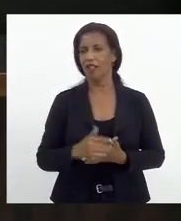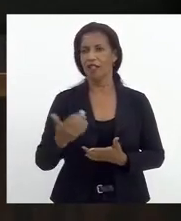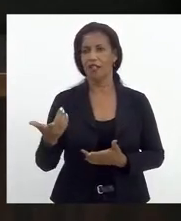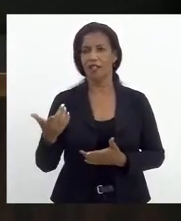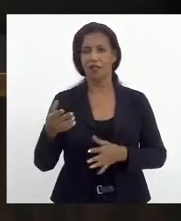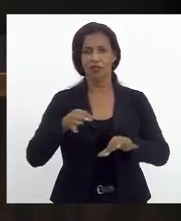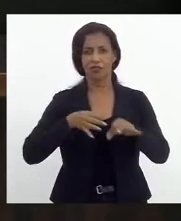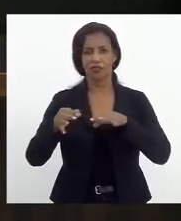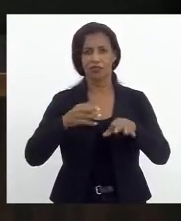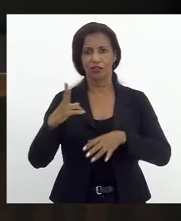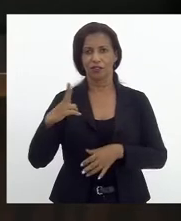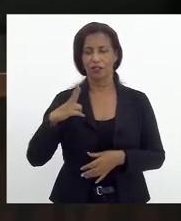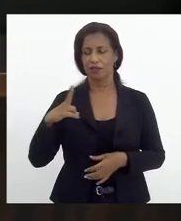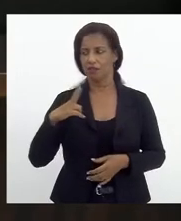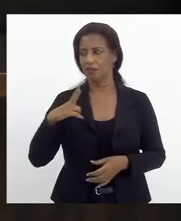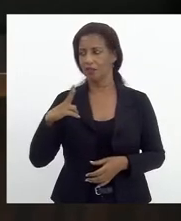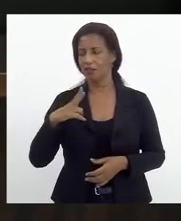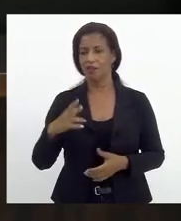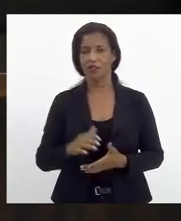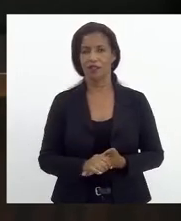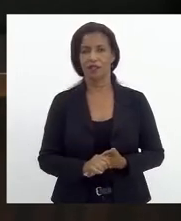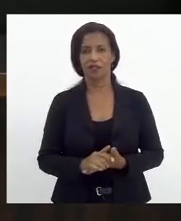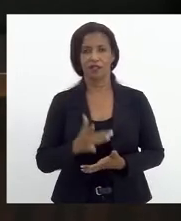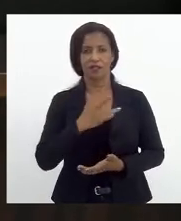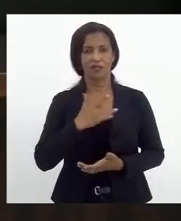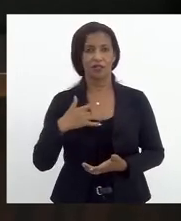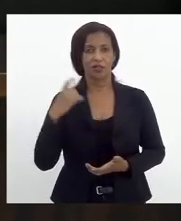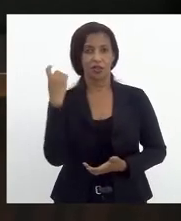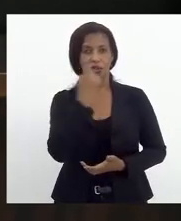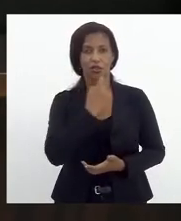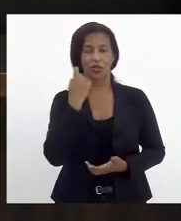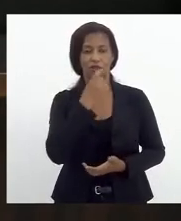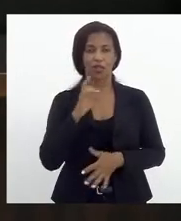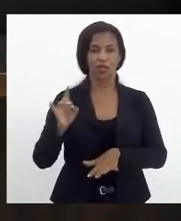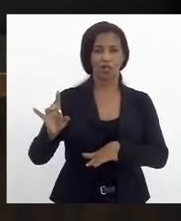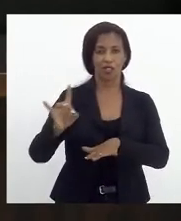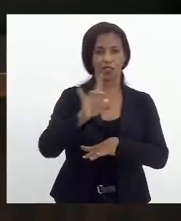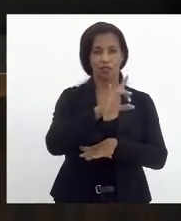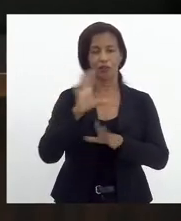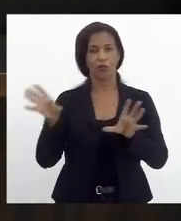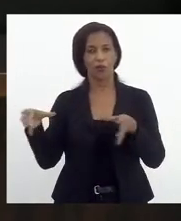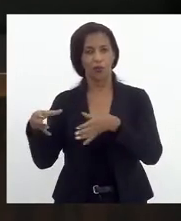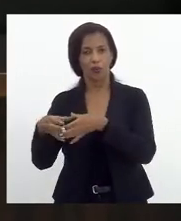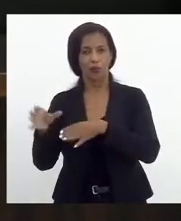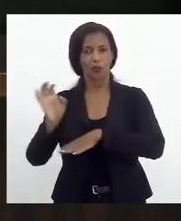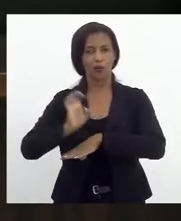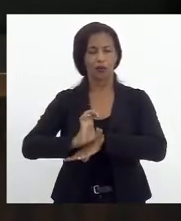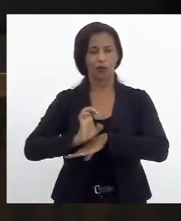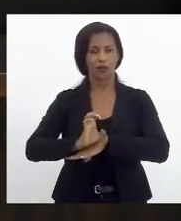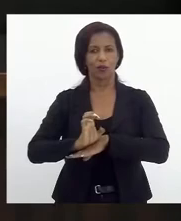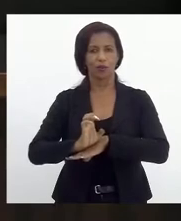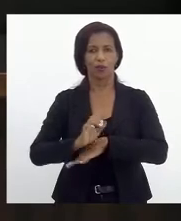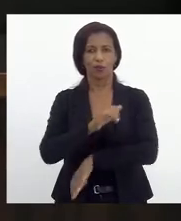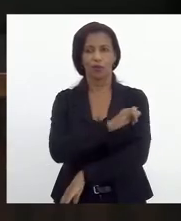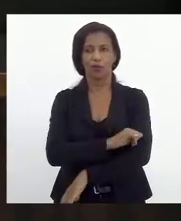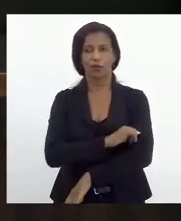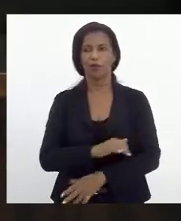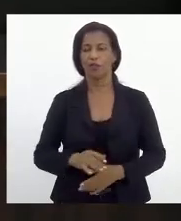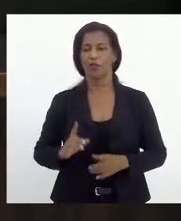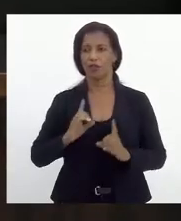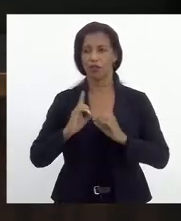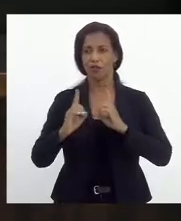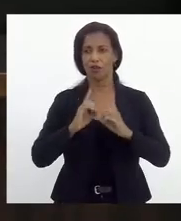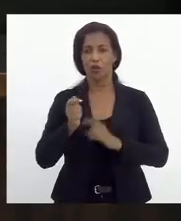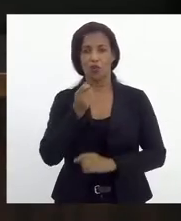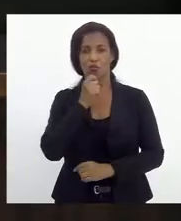dos planos privados de assistência à saúde e odontológica, individuais ou coletivos, no Estado do Rio de Janeiro. Em discussão.